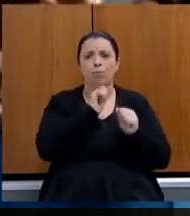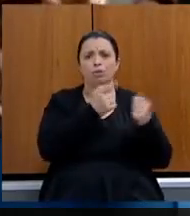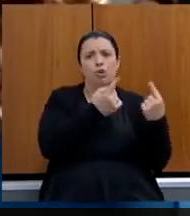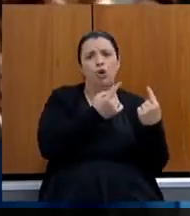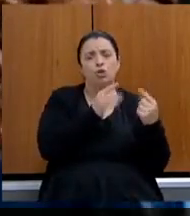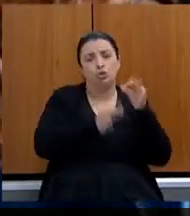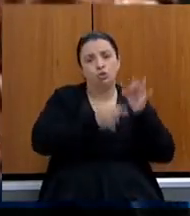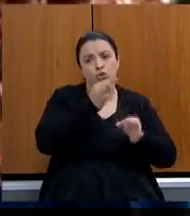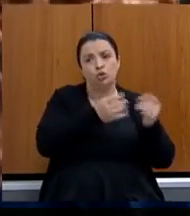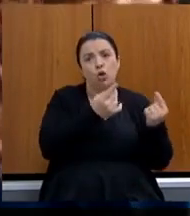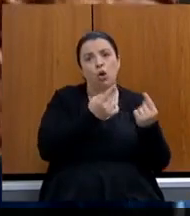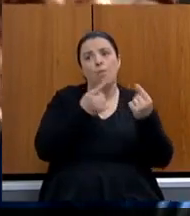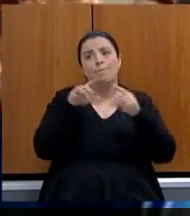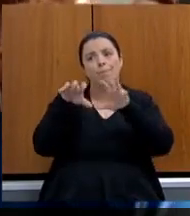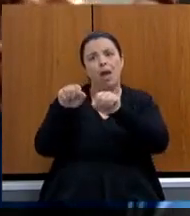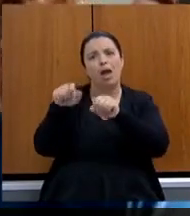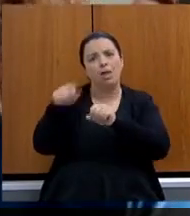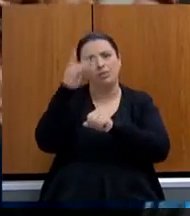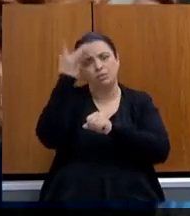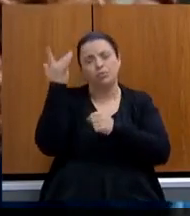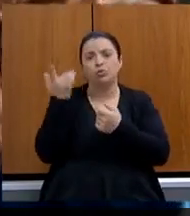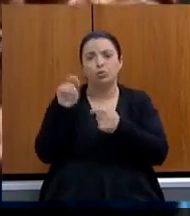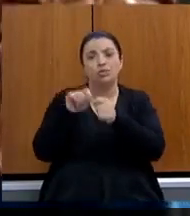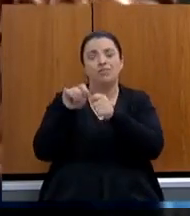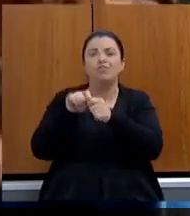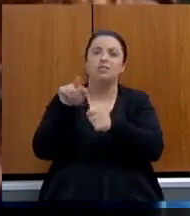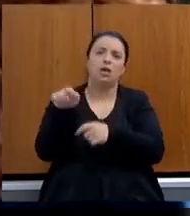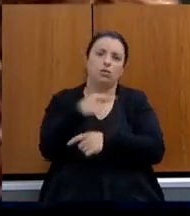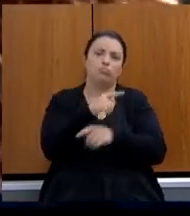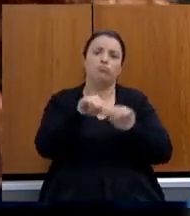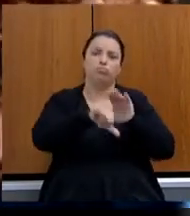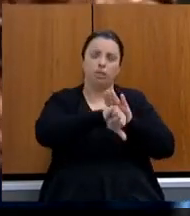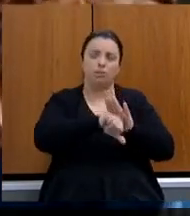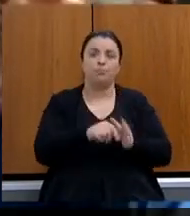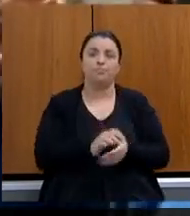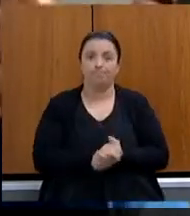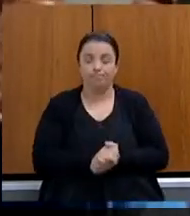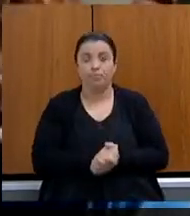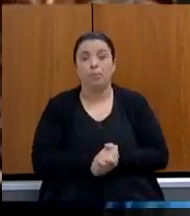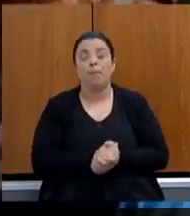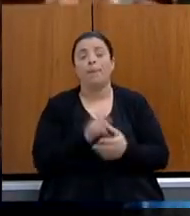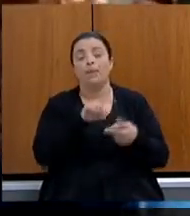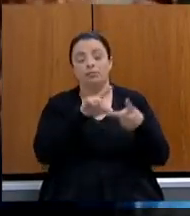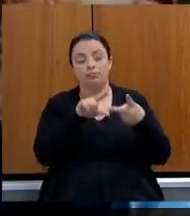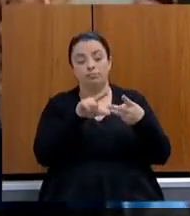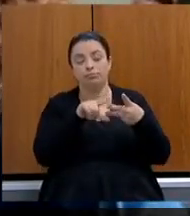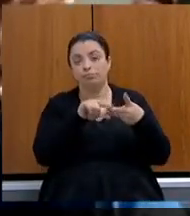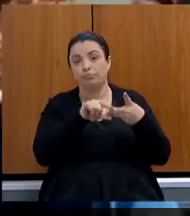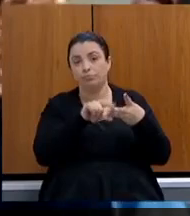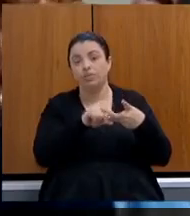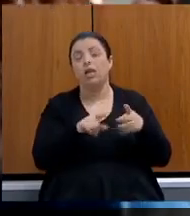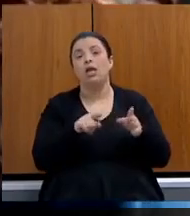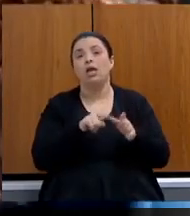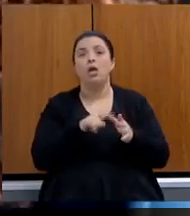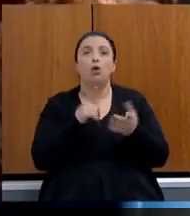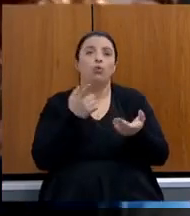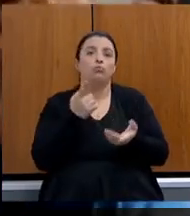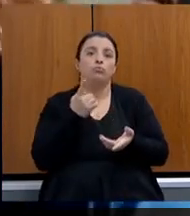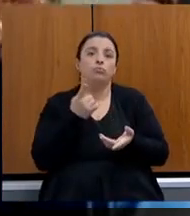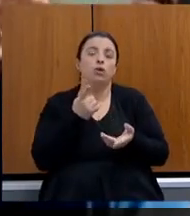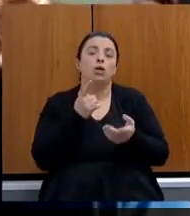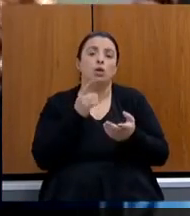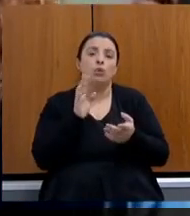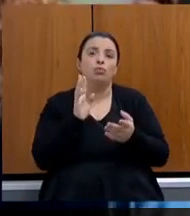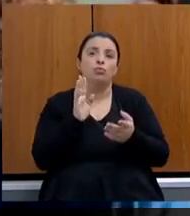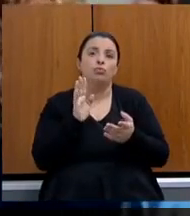se atentar os outros: secretária tem a ver com não apareceu na sua apresentação e acompanhe toda a sua apresentação e eu espero que